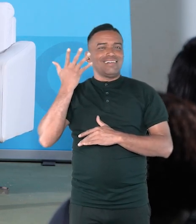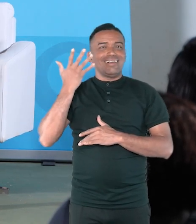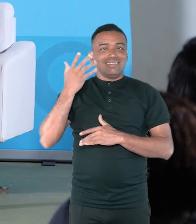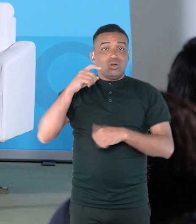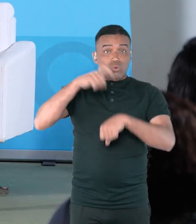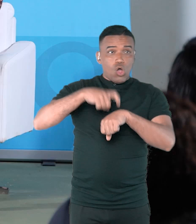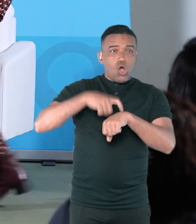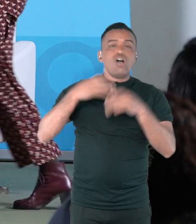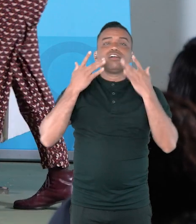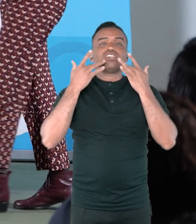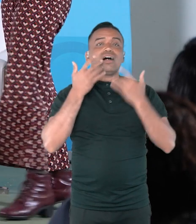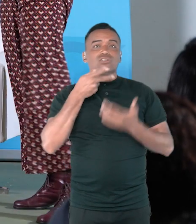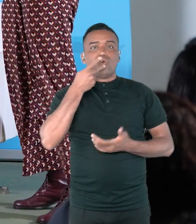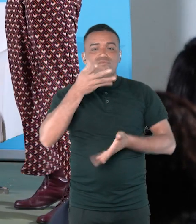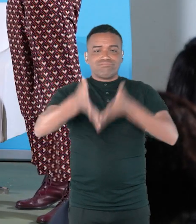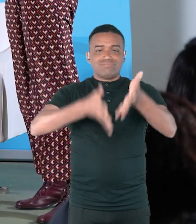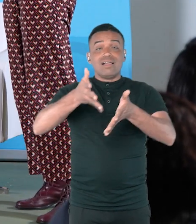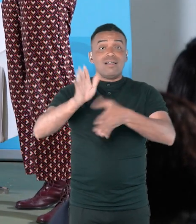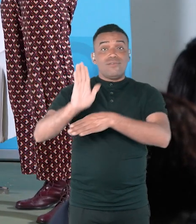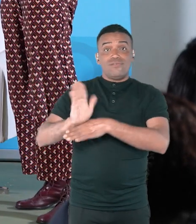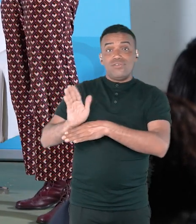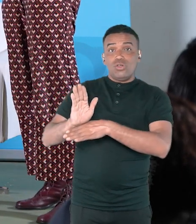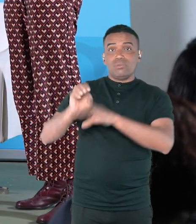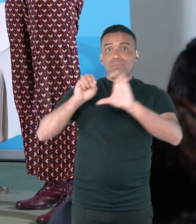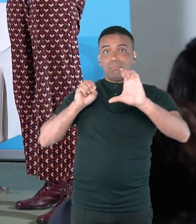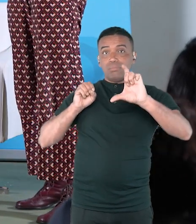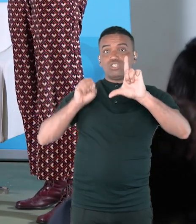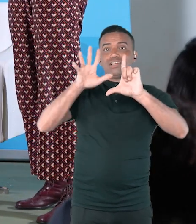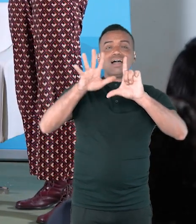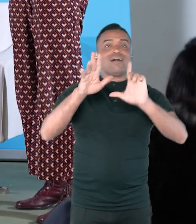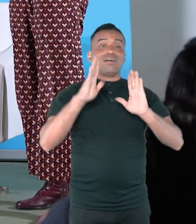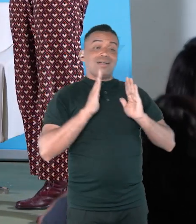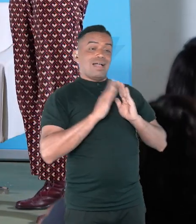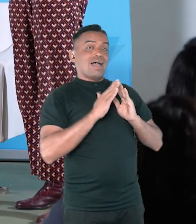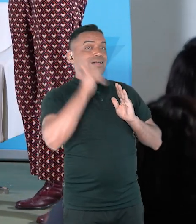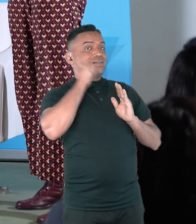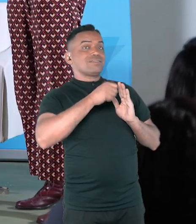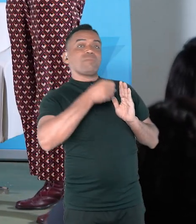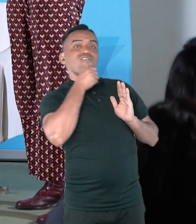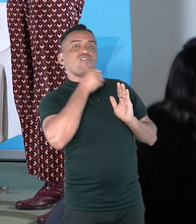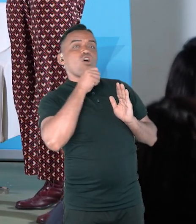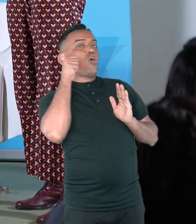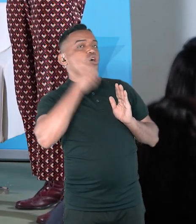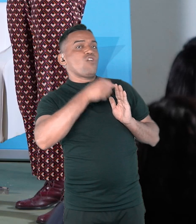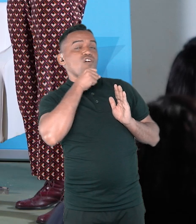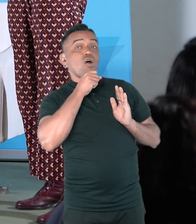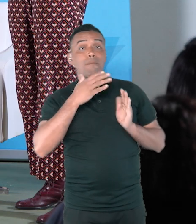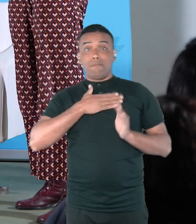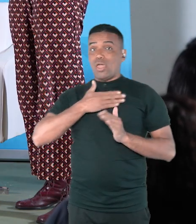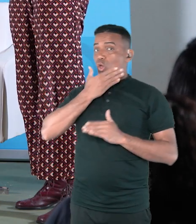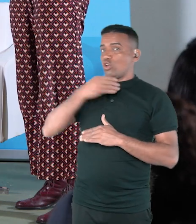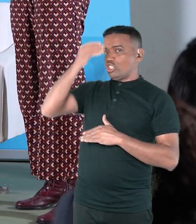entender. E tem uma hora na peça que eu falo dos filmes que a gente projetava na parede da casa da minha avó, feitos